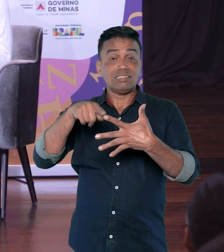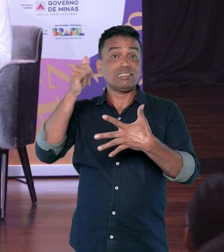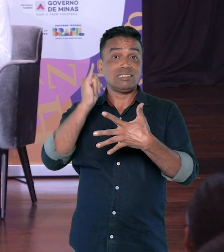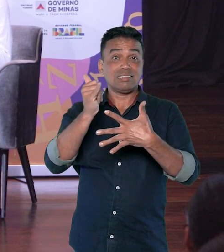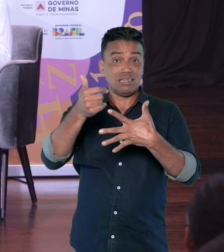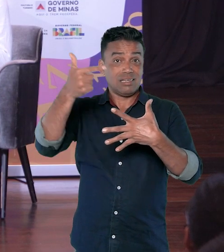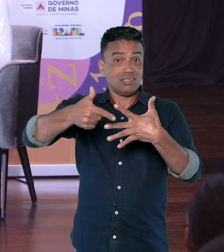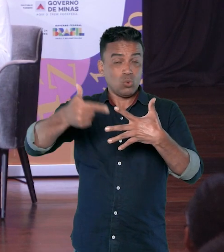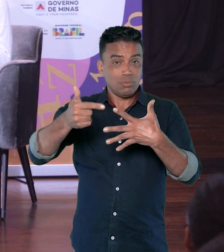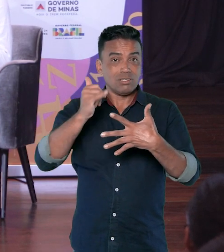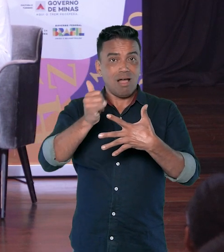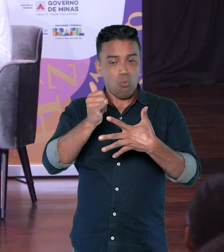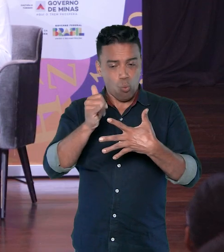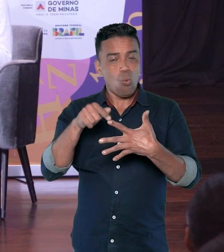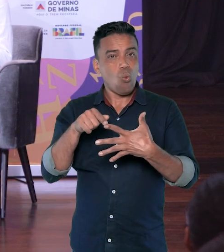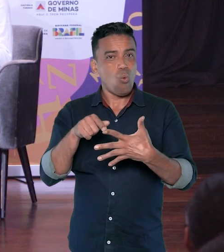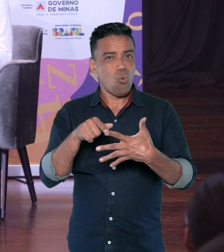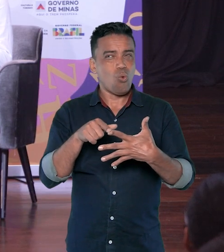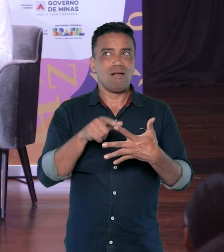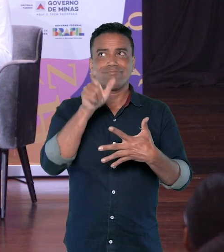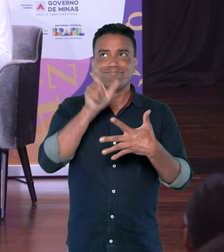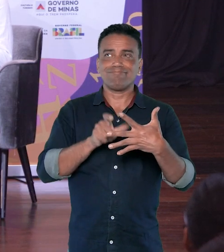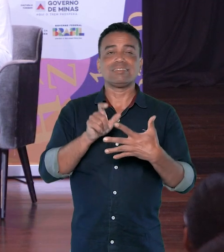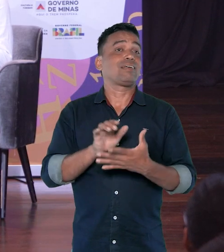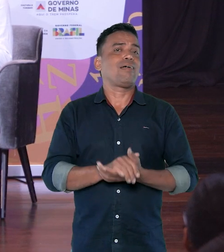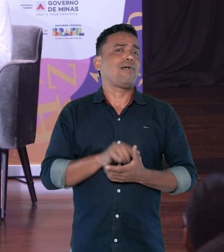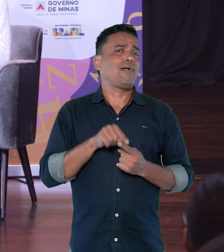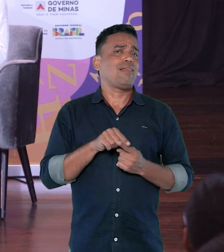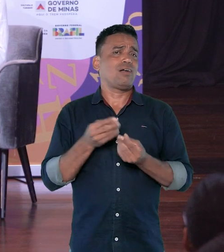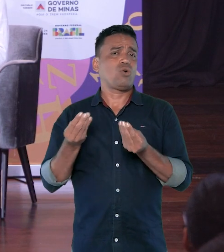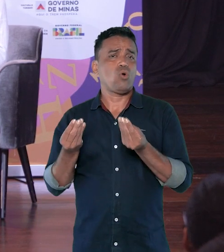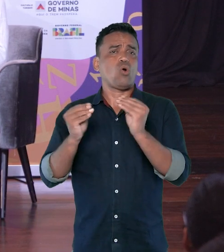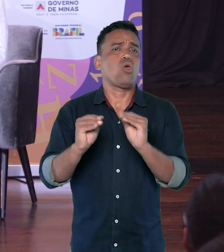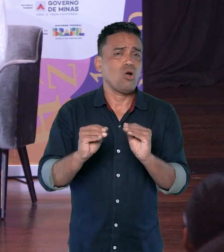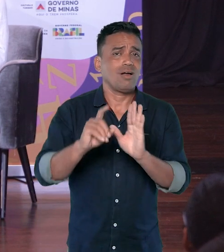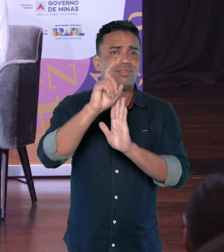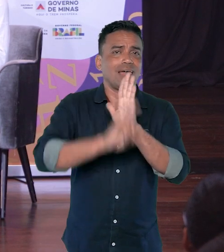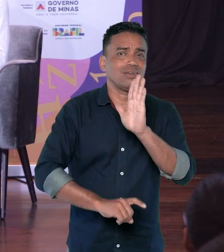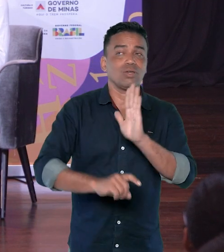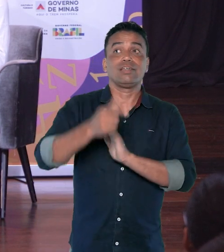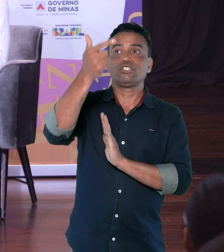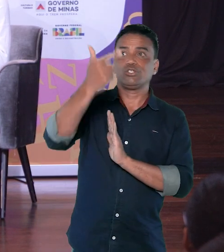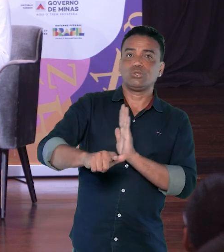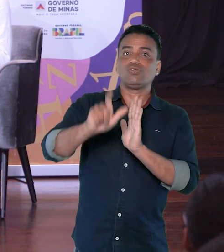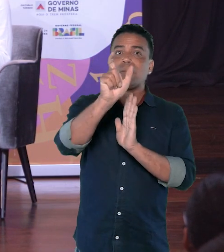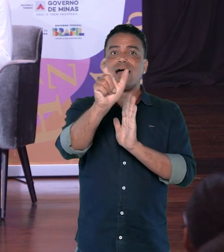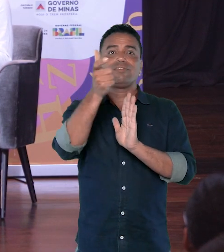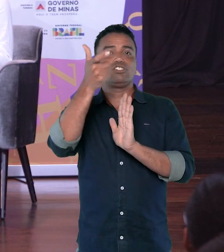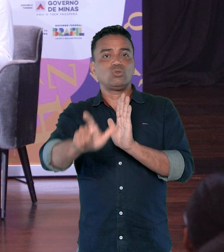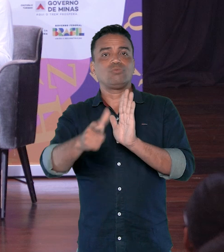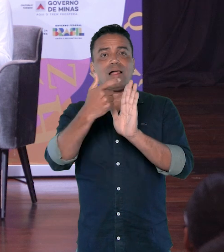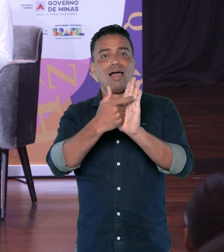convocação, né, que a segunda pessoa faz, ela tende a tornar o texto repetitivo, porque a